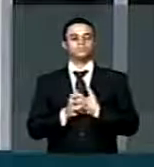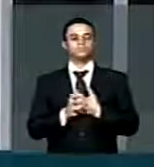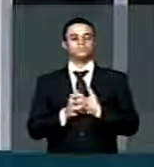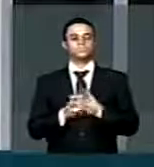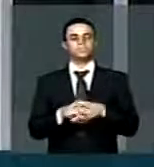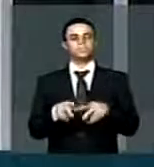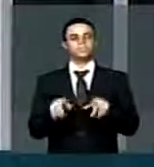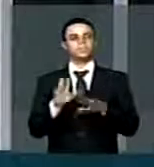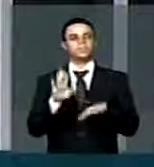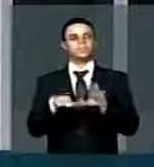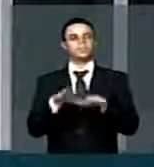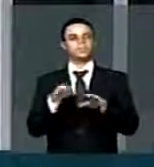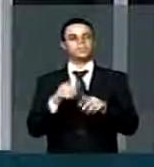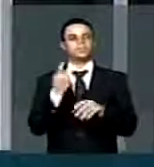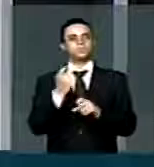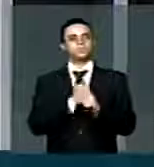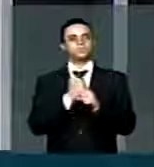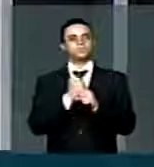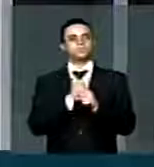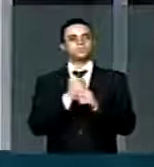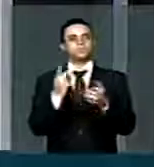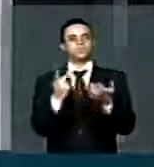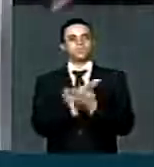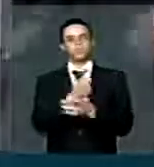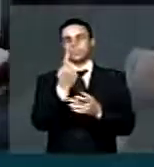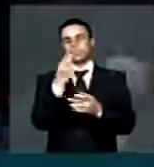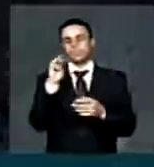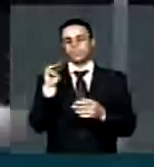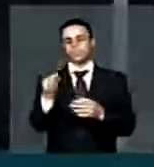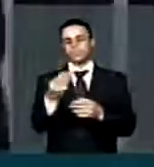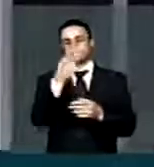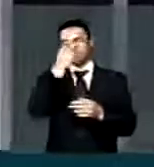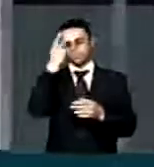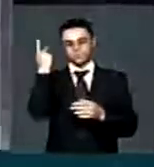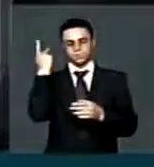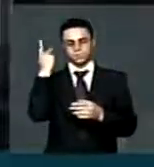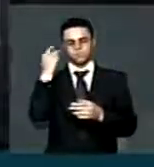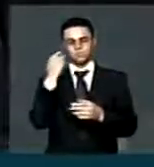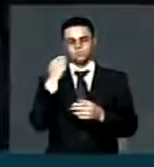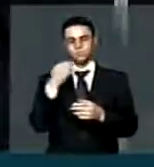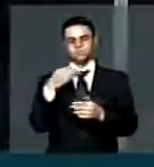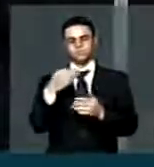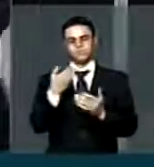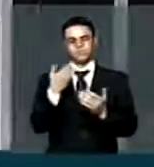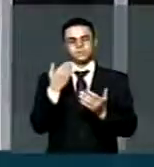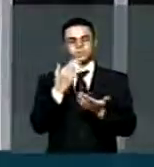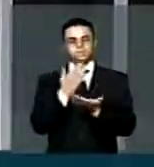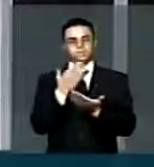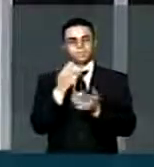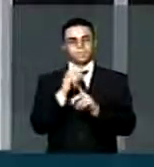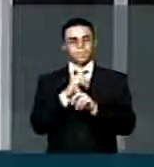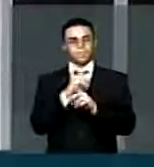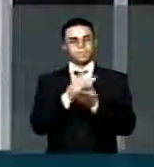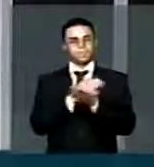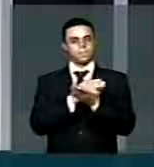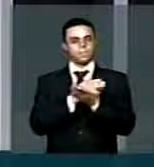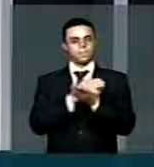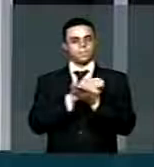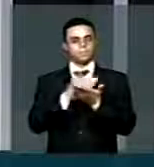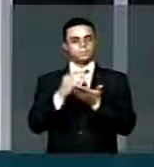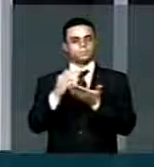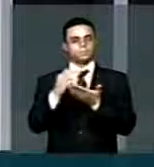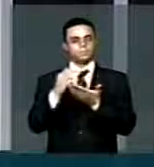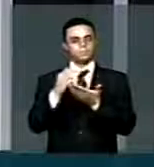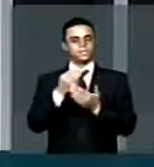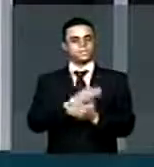Em média, a cada ano, 1 milhão de pessoas deixaram de sofrer de fome nessa região, e